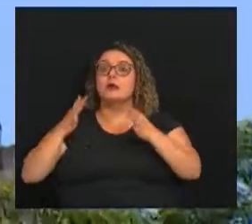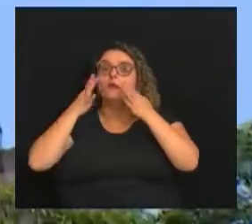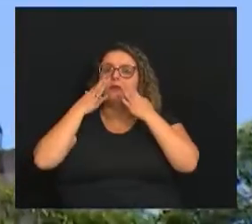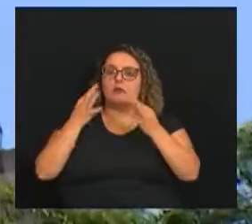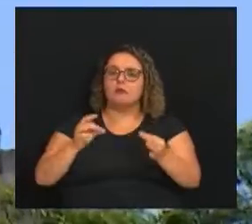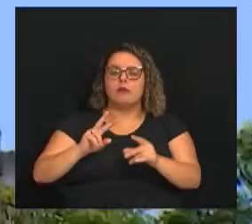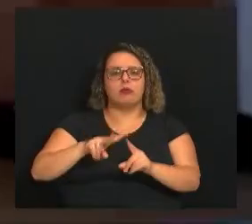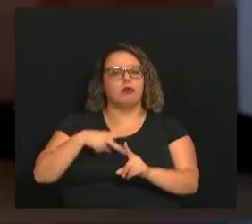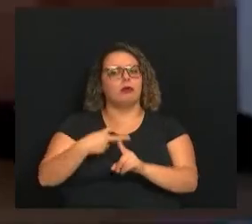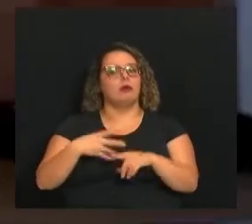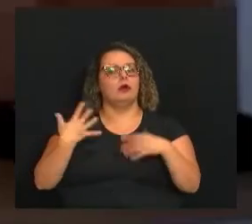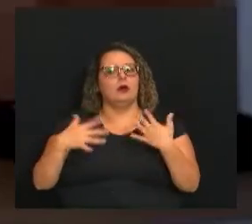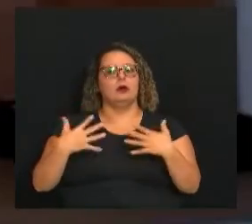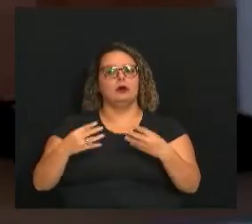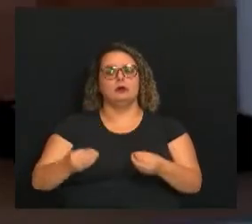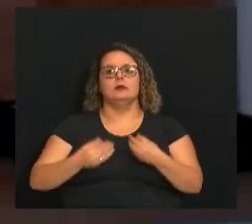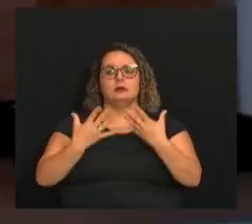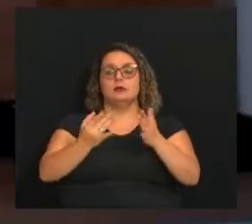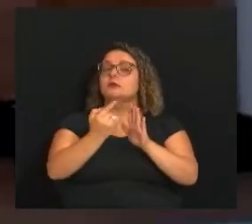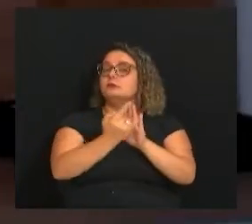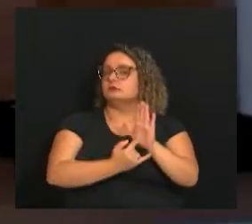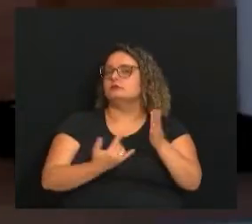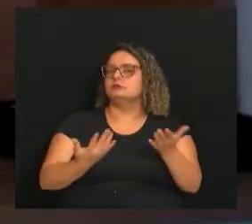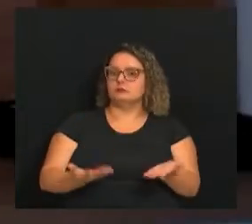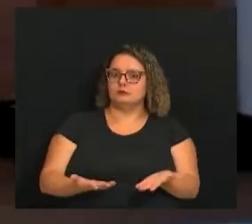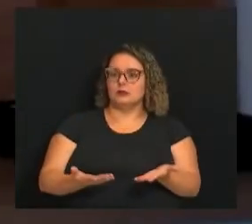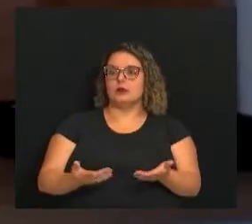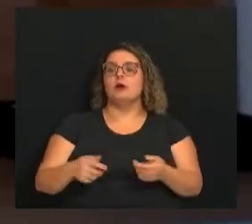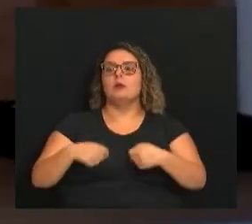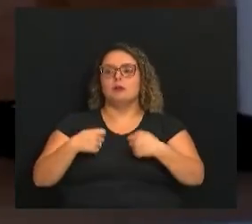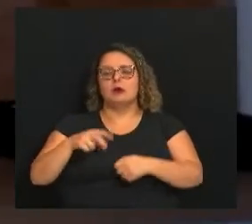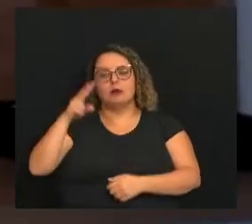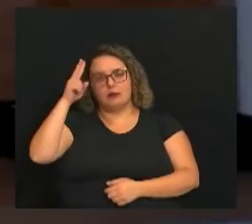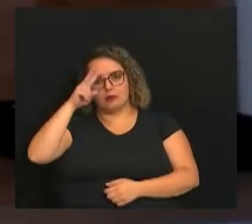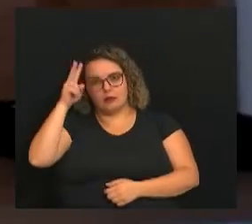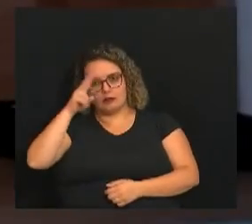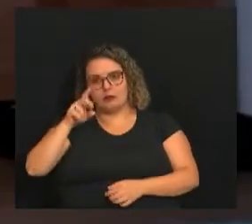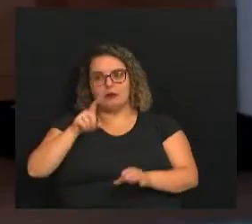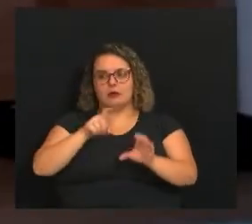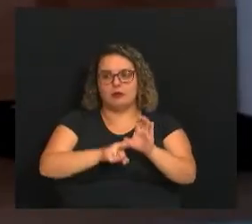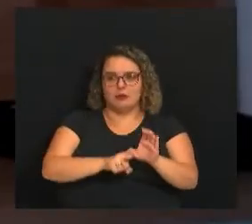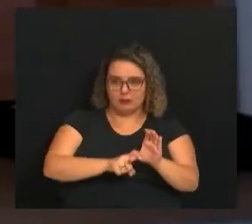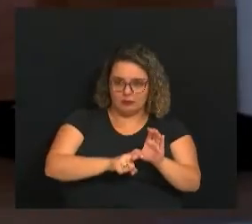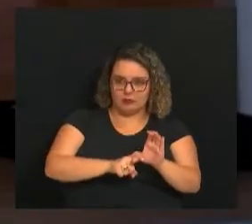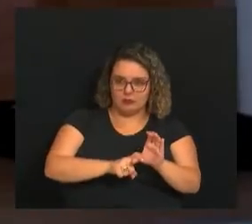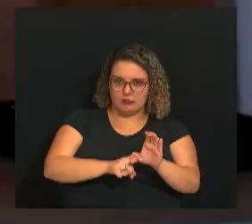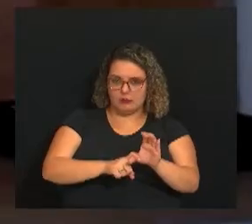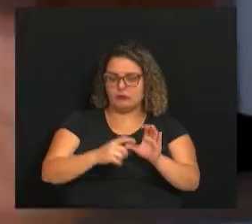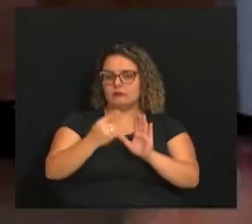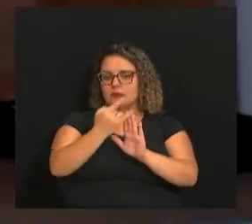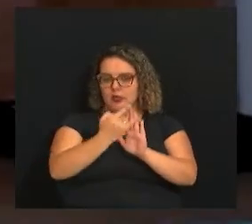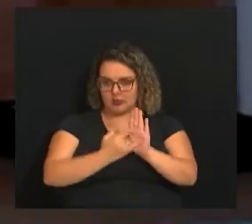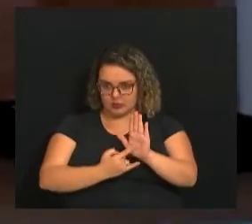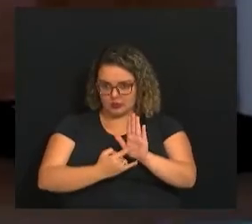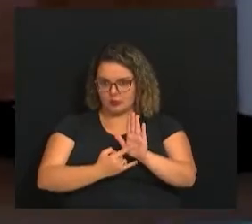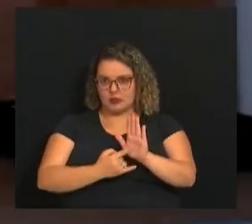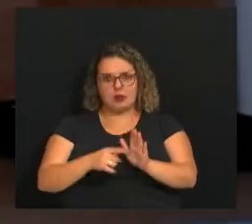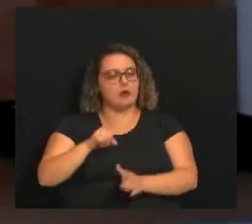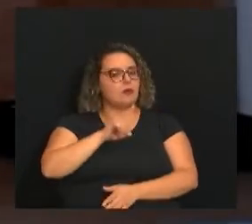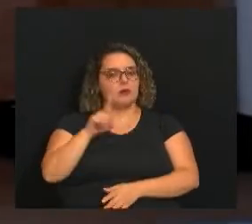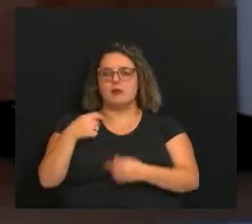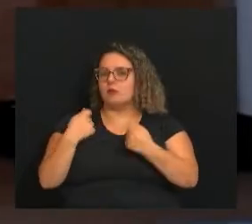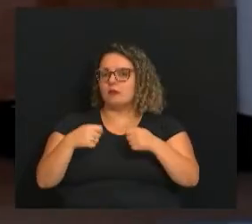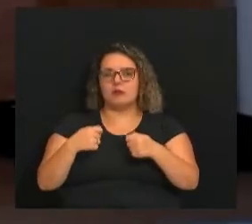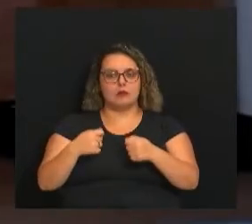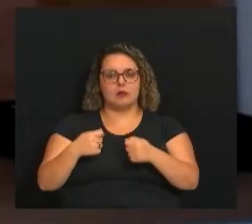da declaração. A respeito da obrigatoriedade, tem que lembrar que o dependente, na declaração de alguém, ele não precisa fazer uma